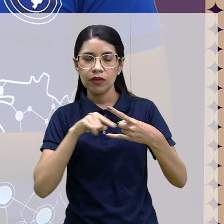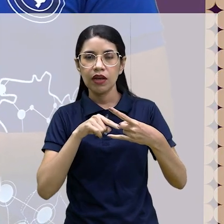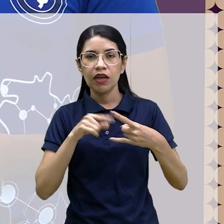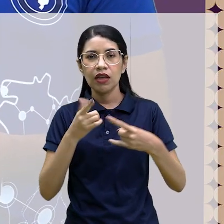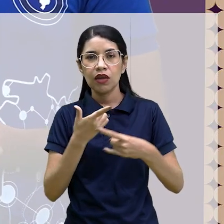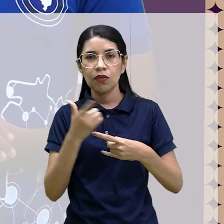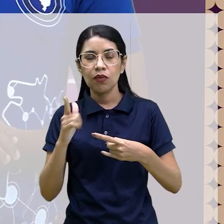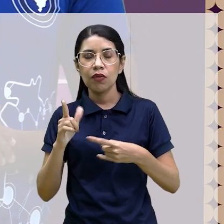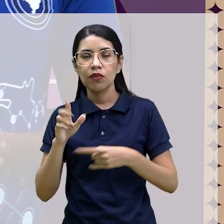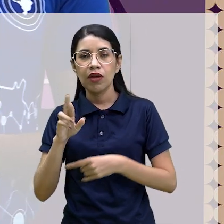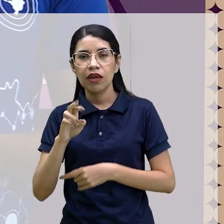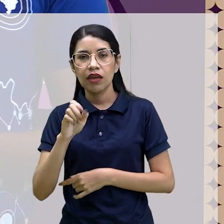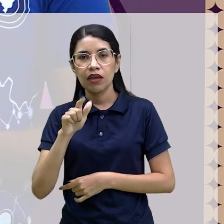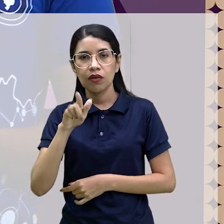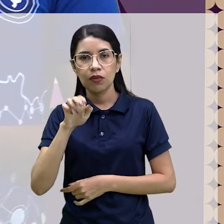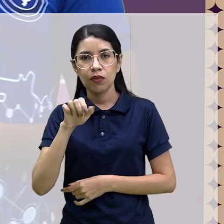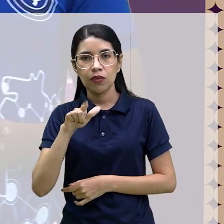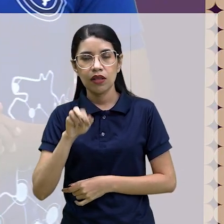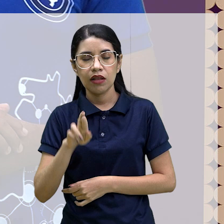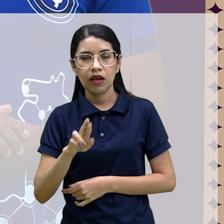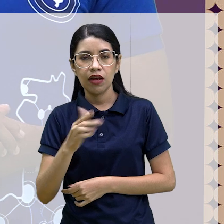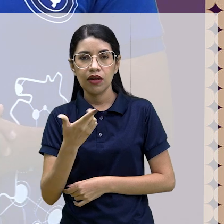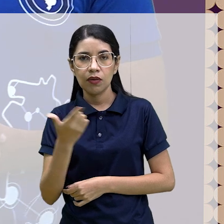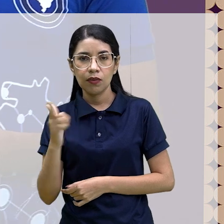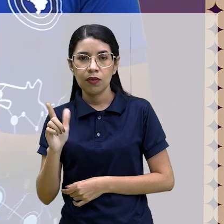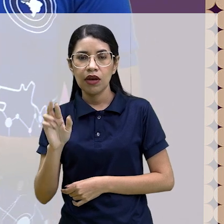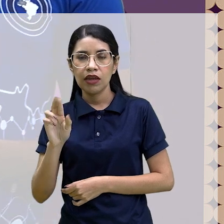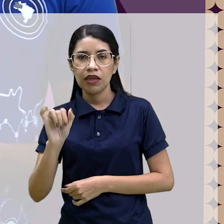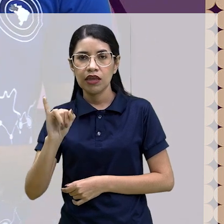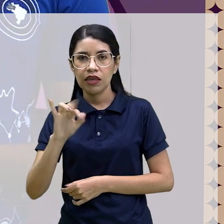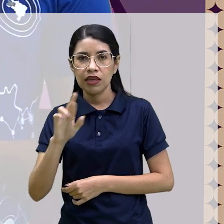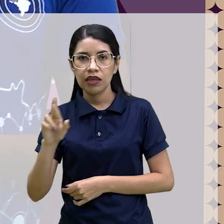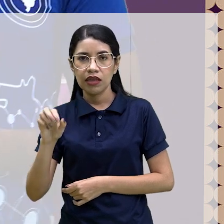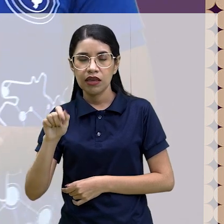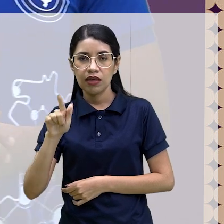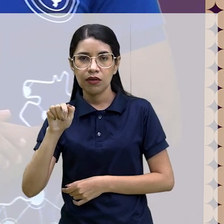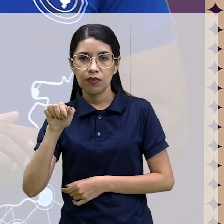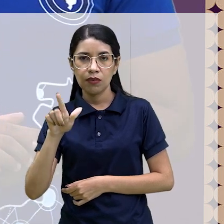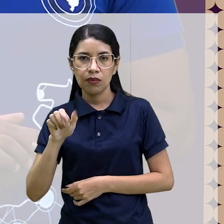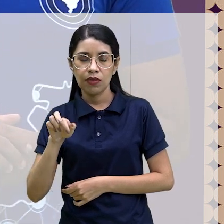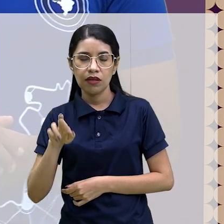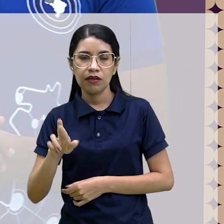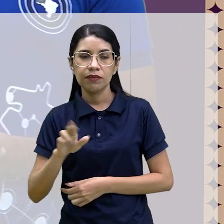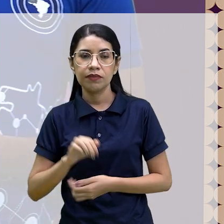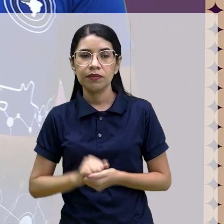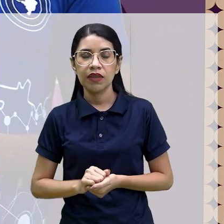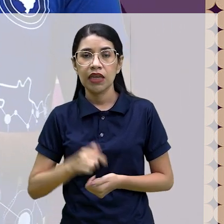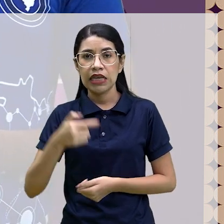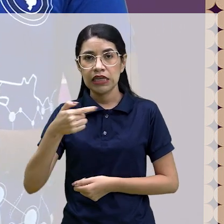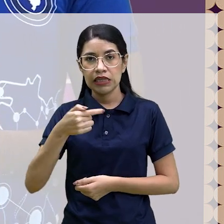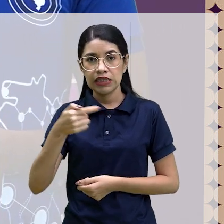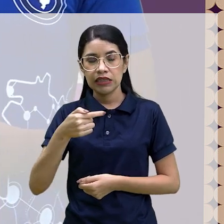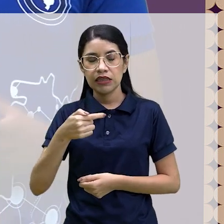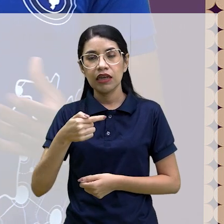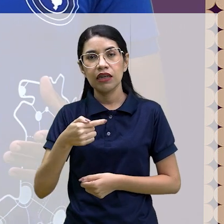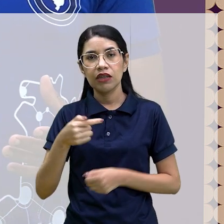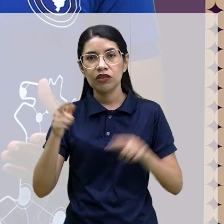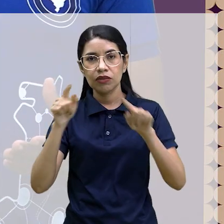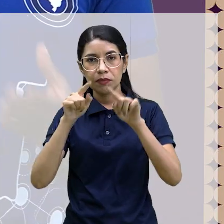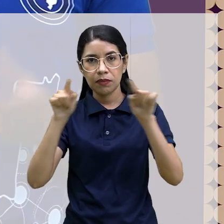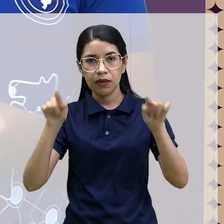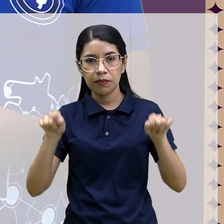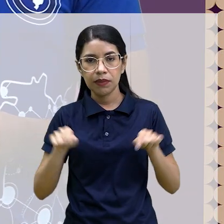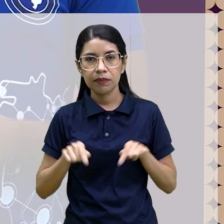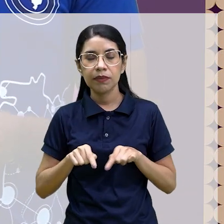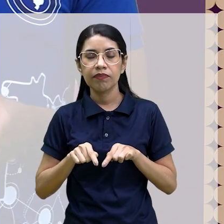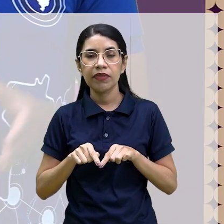bom? Embaixo nós vamos ter o que tem 7 lados, o heptágono, né? Então, toda